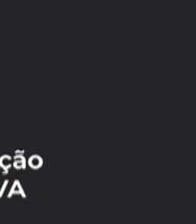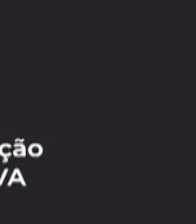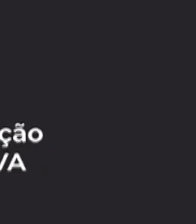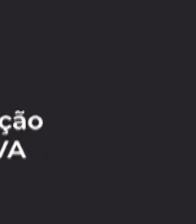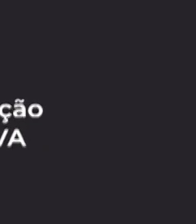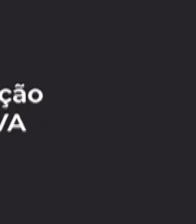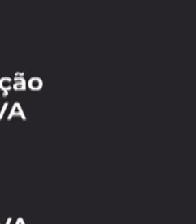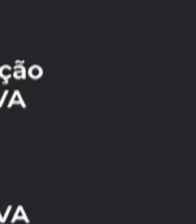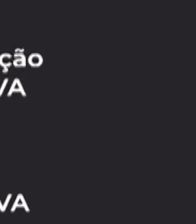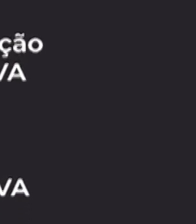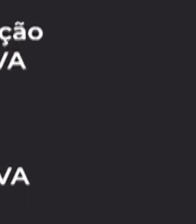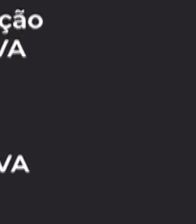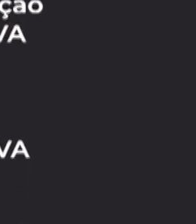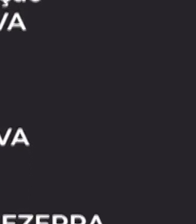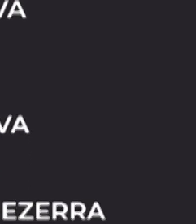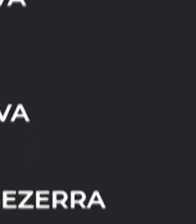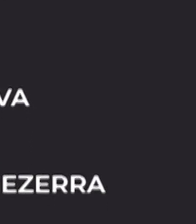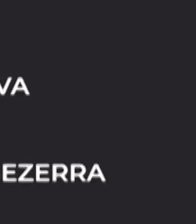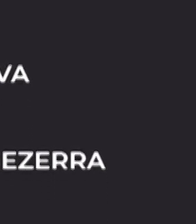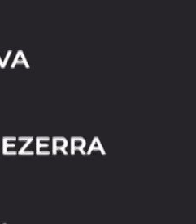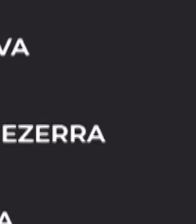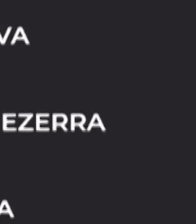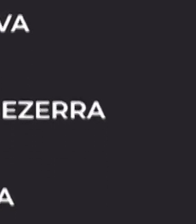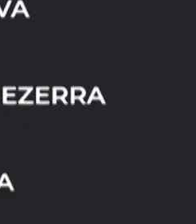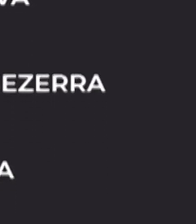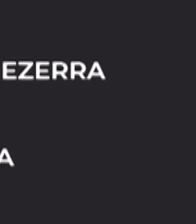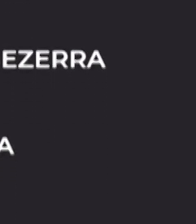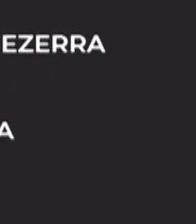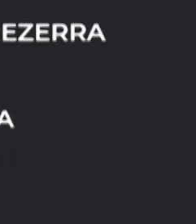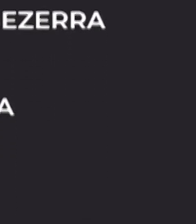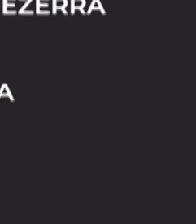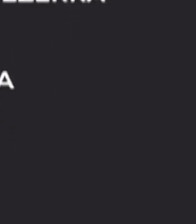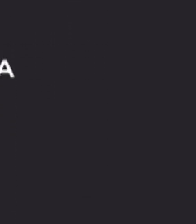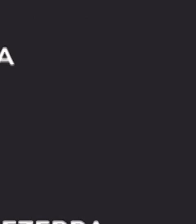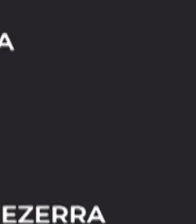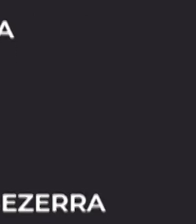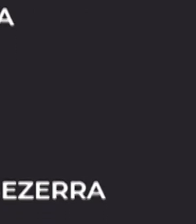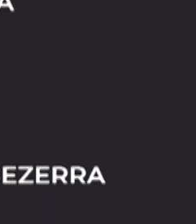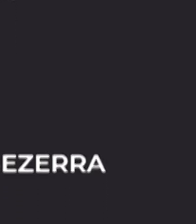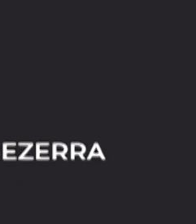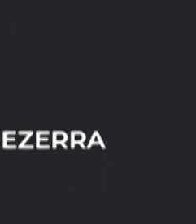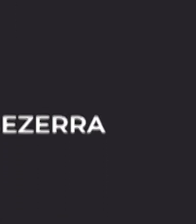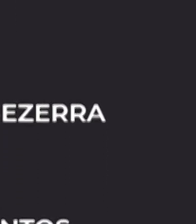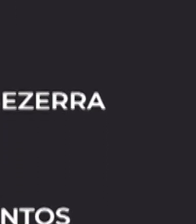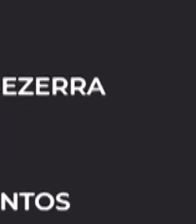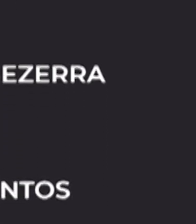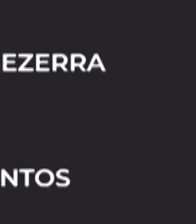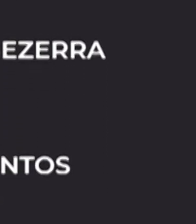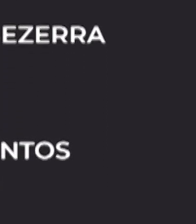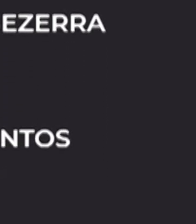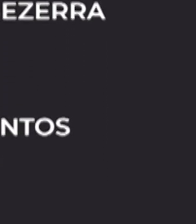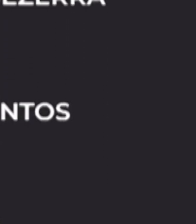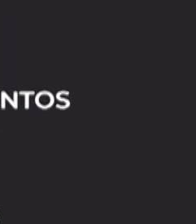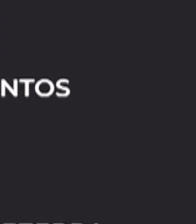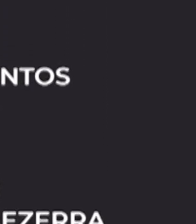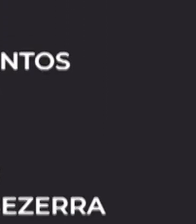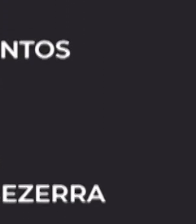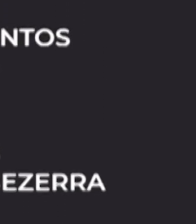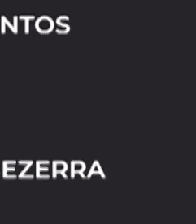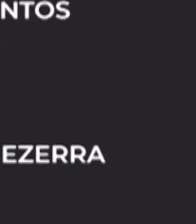aqui na nossa região, do parque aqui na região, no estacionamento da Assembleia. Então, vocês